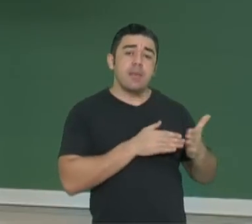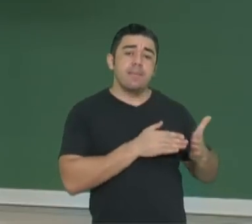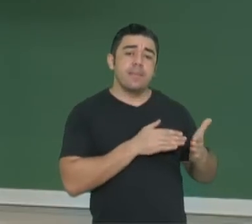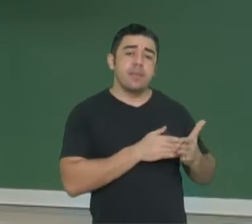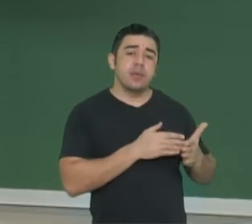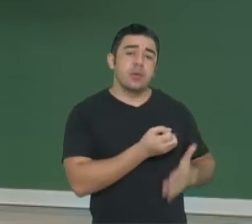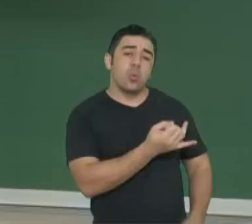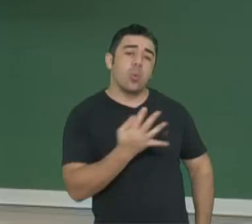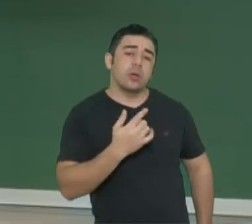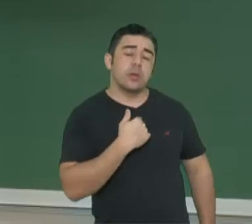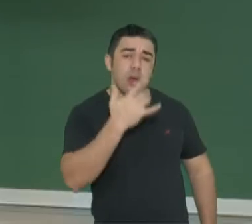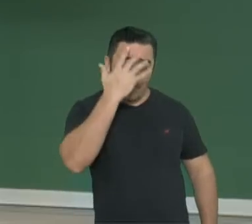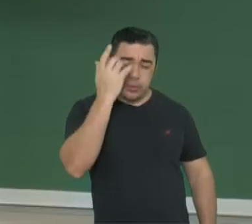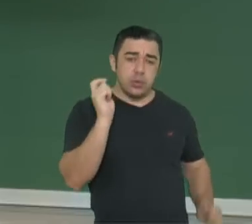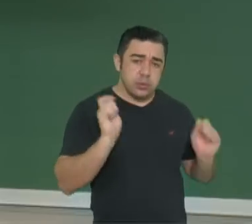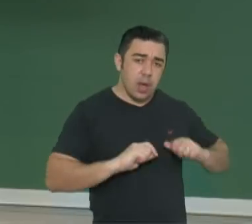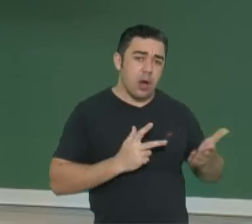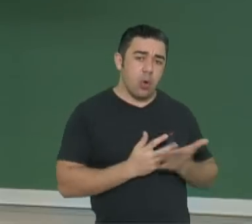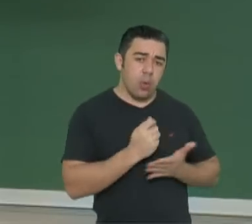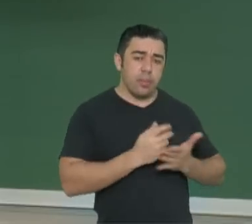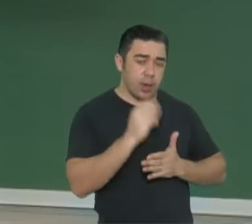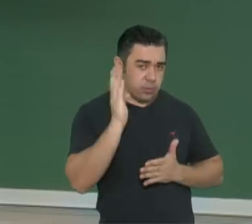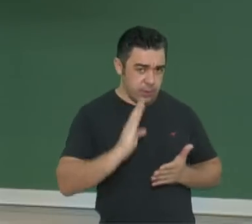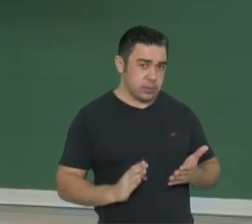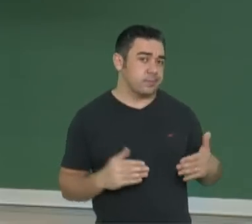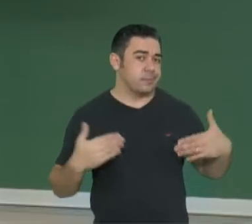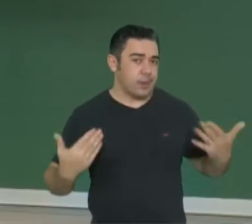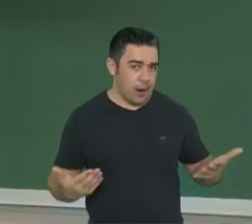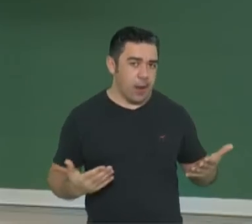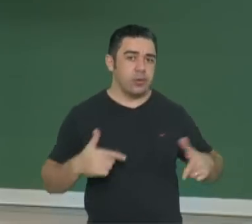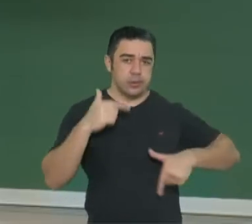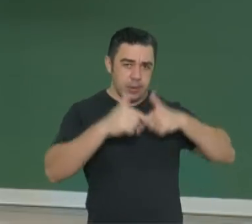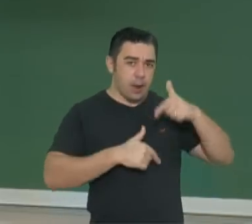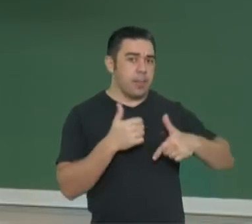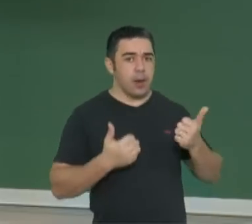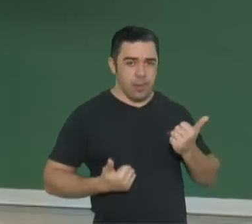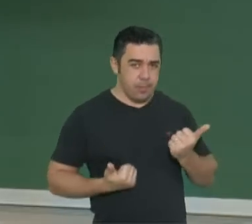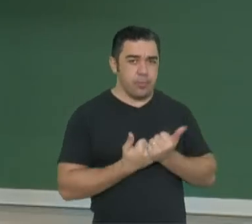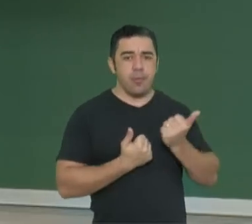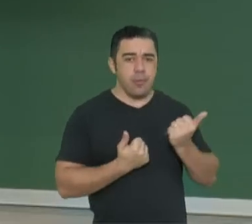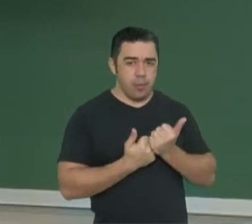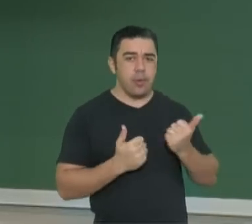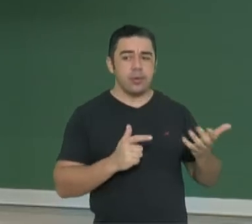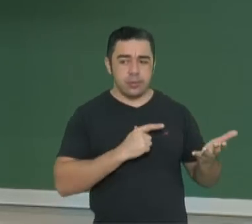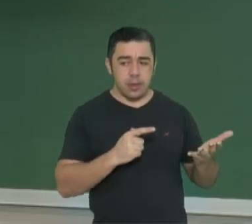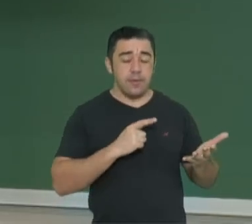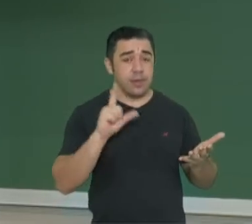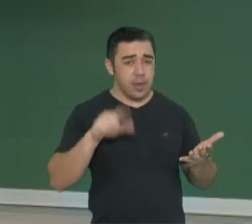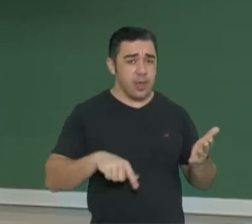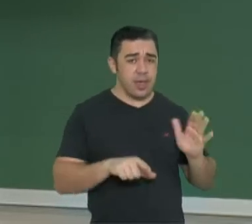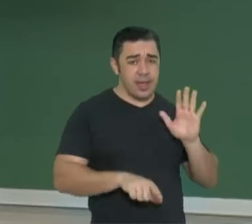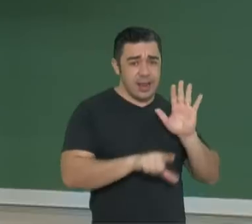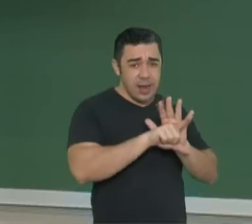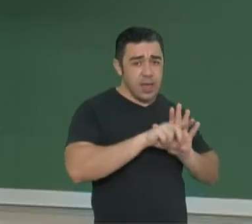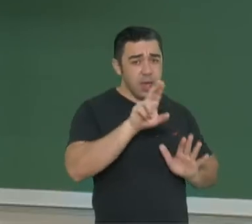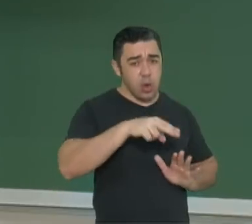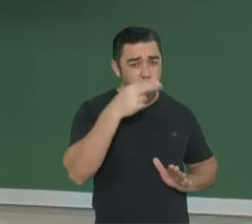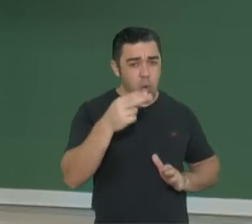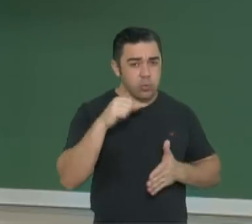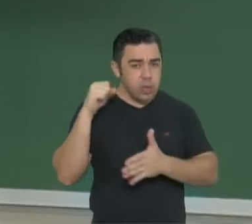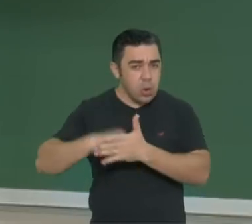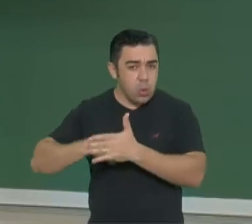propriedade rural no Brasil. Os trabalhadores, claro, apoiaram essa reforma agrária. Na lei ou na marra